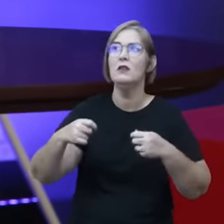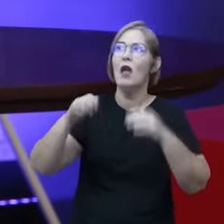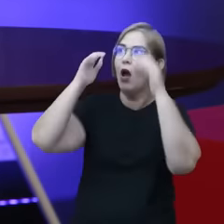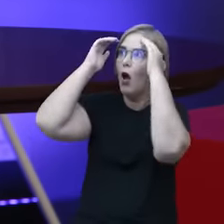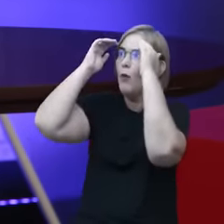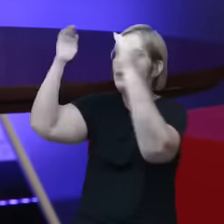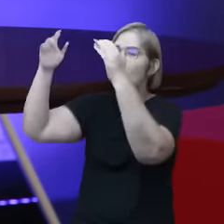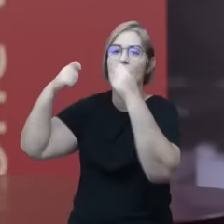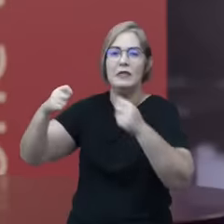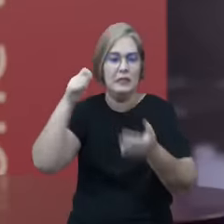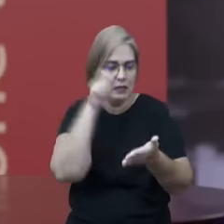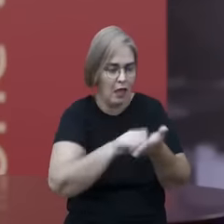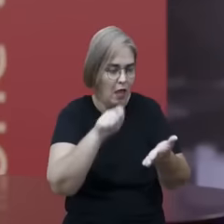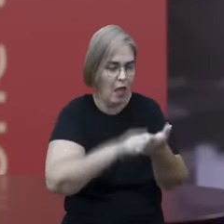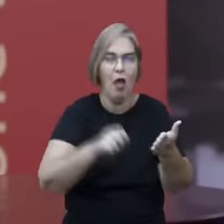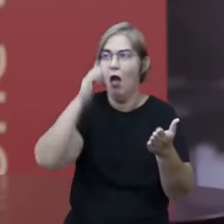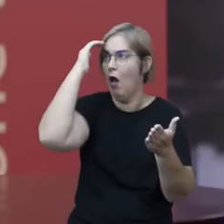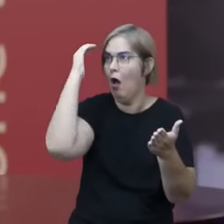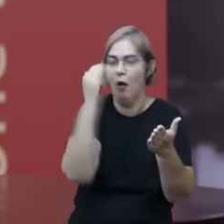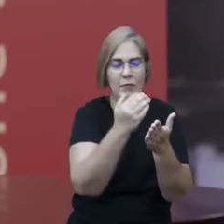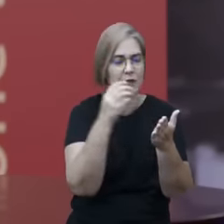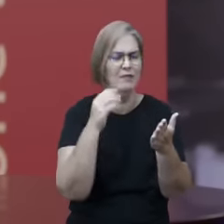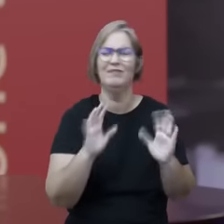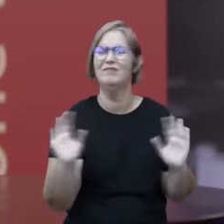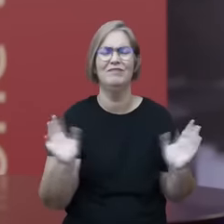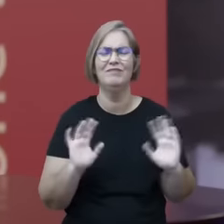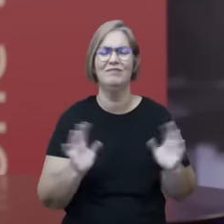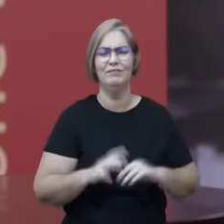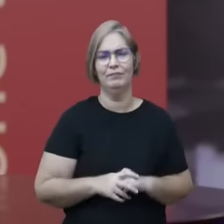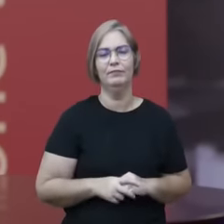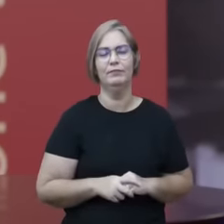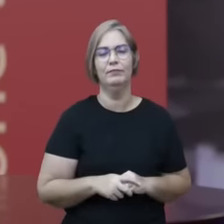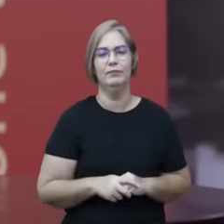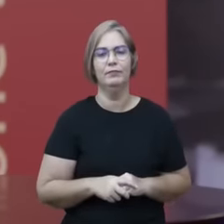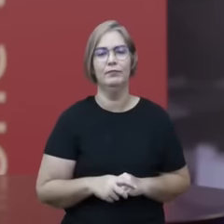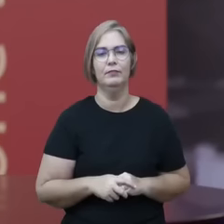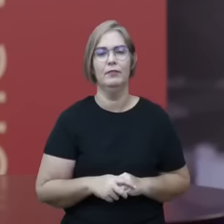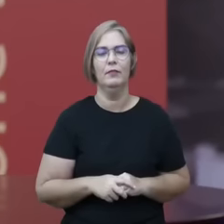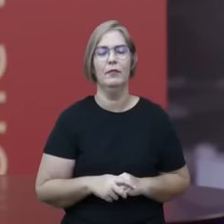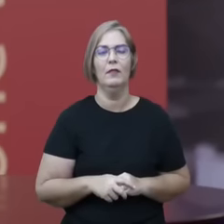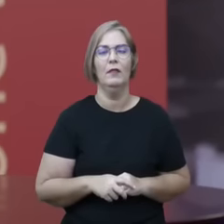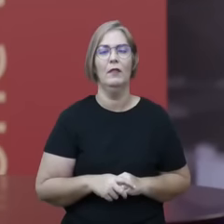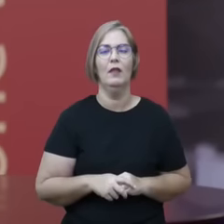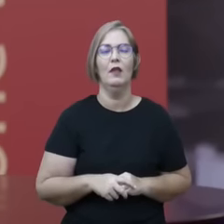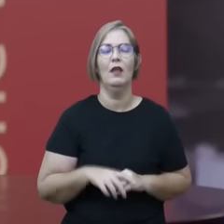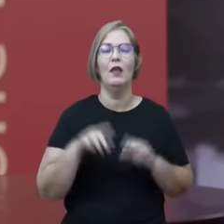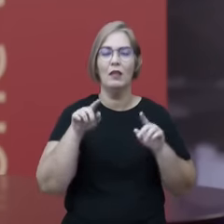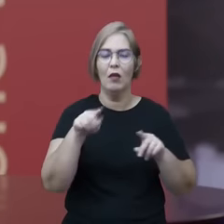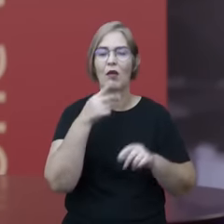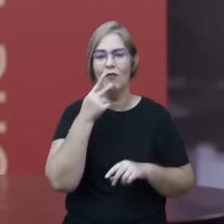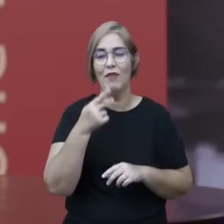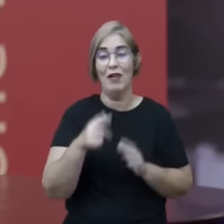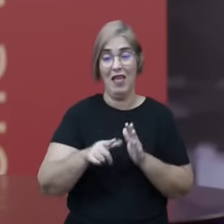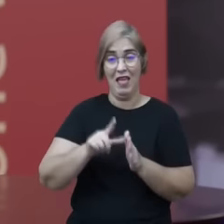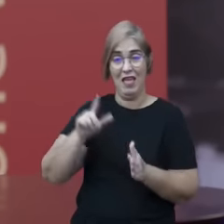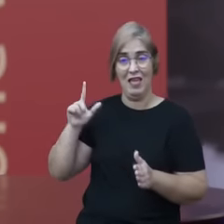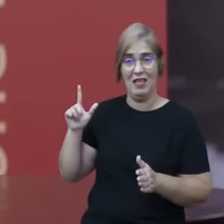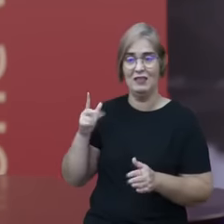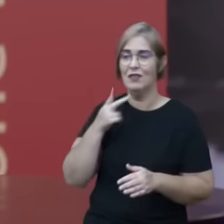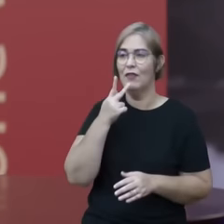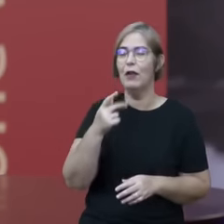sentido. Enfim, justamente trata-se antes, né, como diz o Cami, de manter a